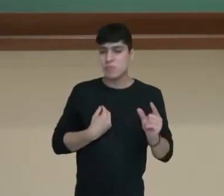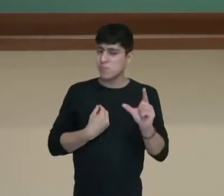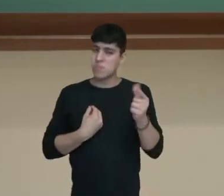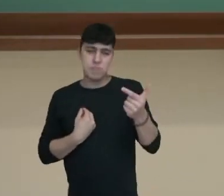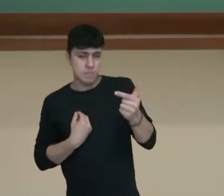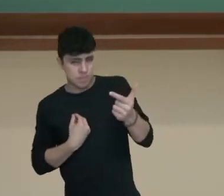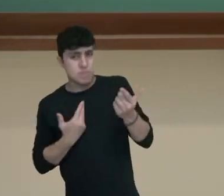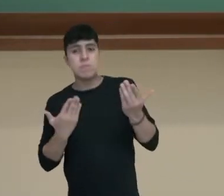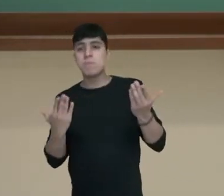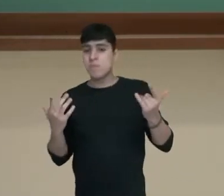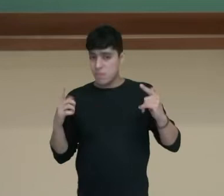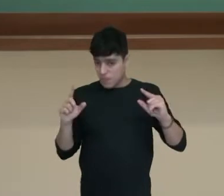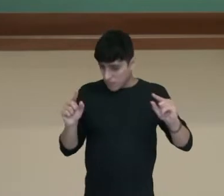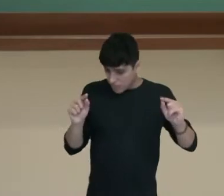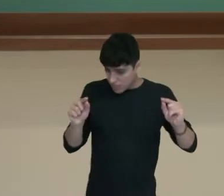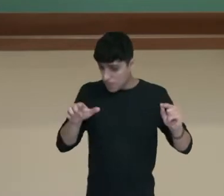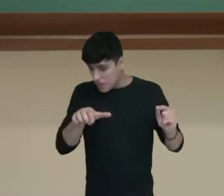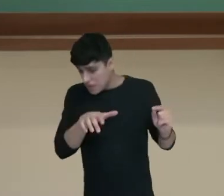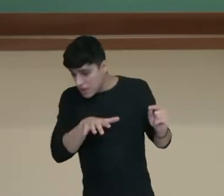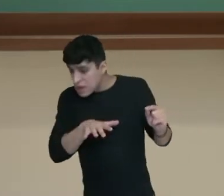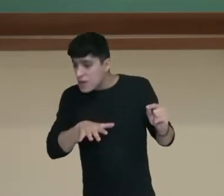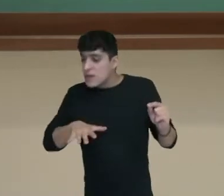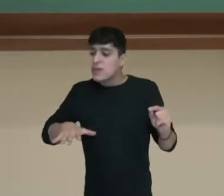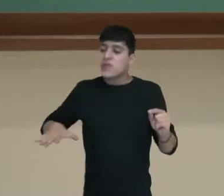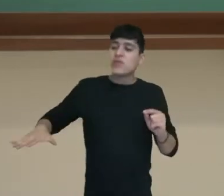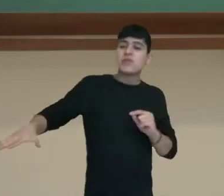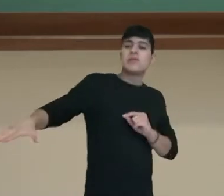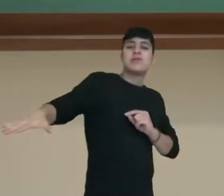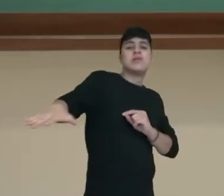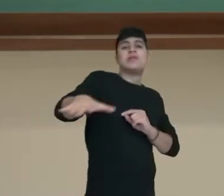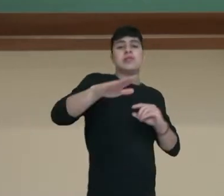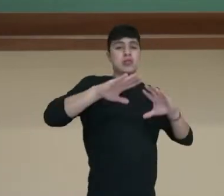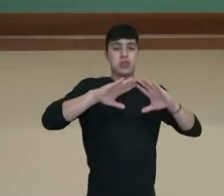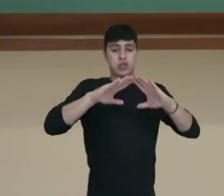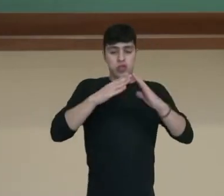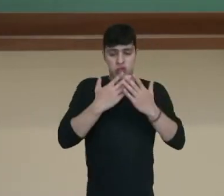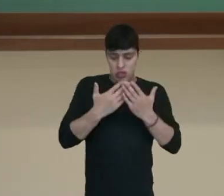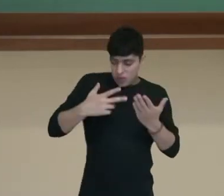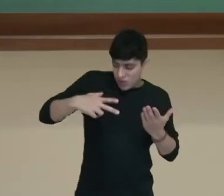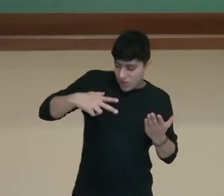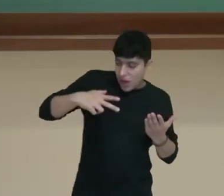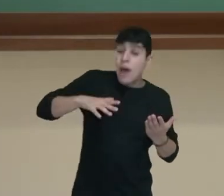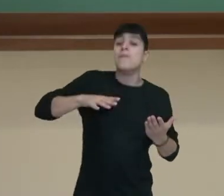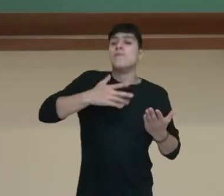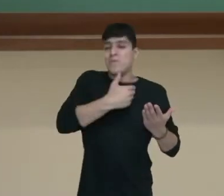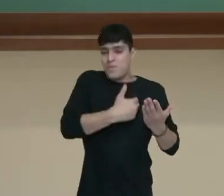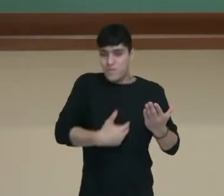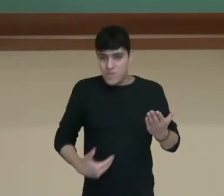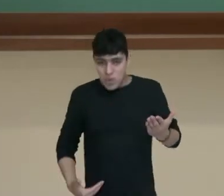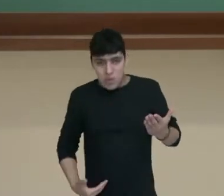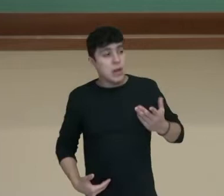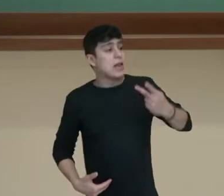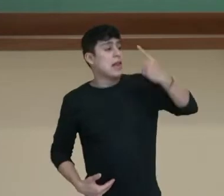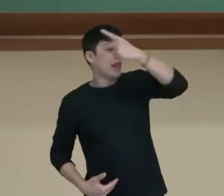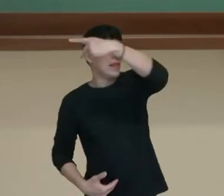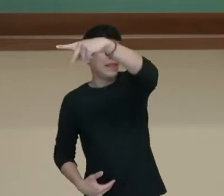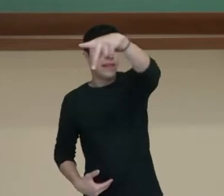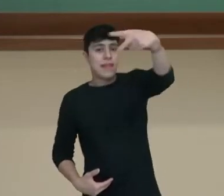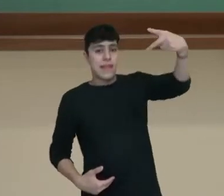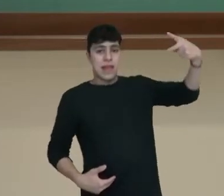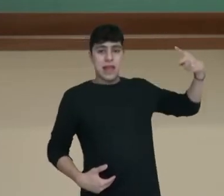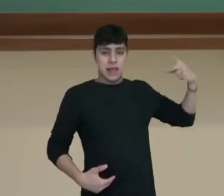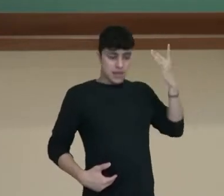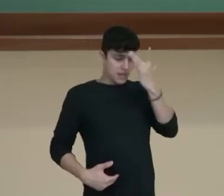né, gente? Quando a gente fala que é de posse de todos, a escola pública pertence aos cidadãos, né? É claro que é o Estado que